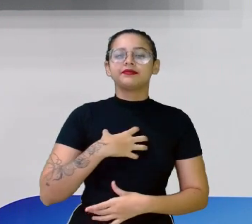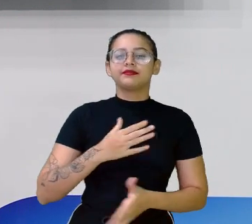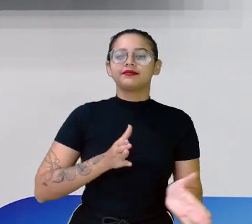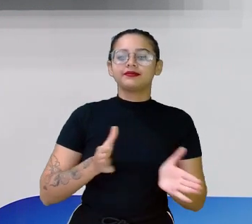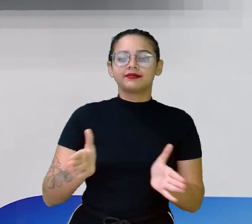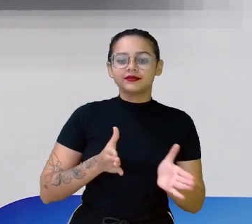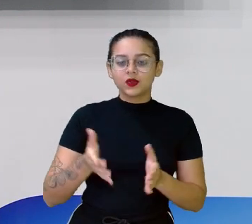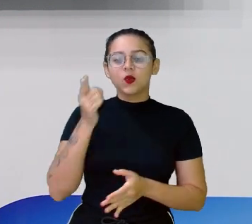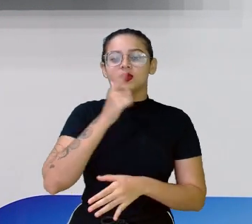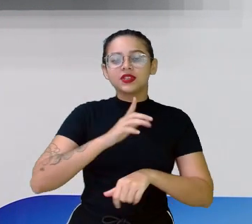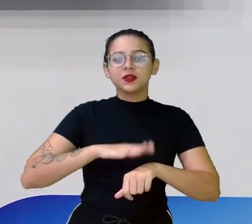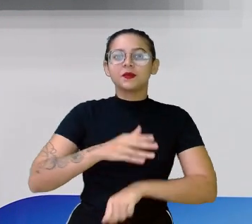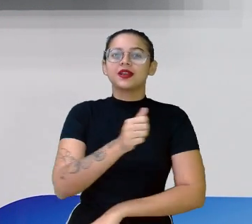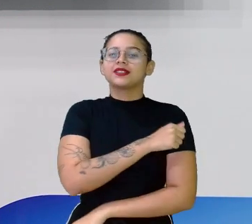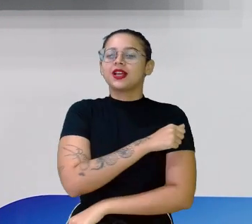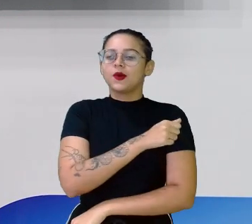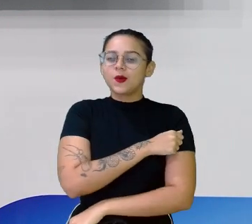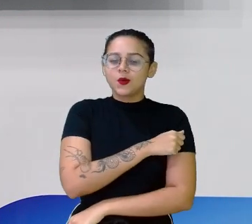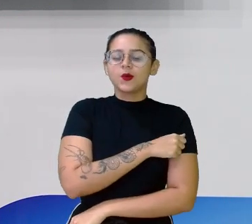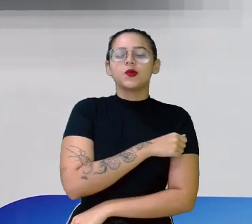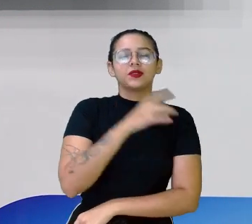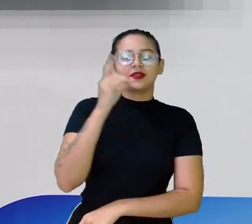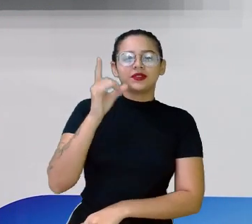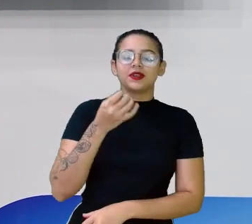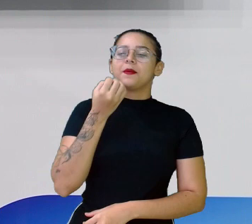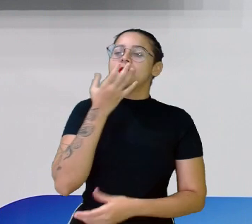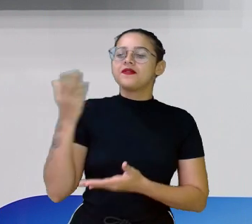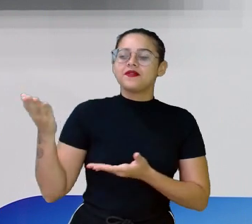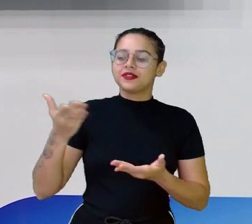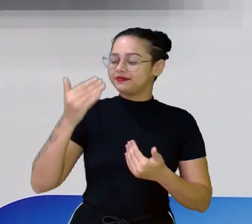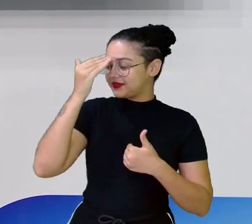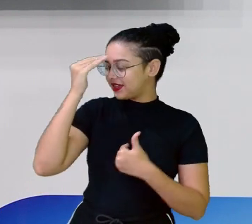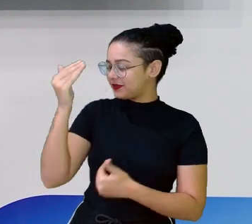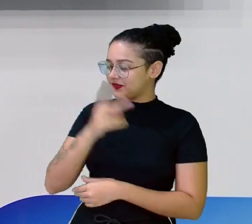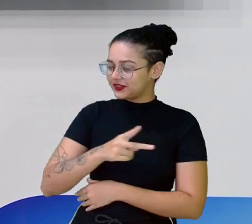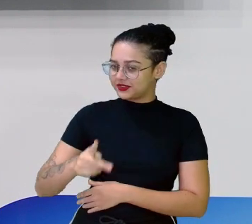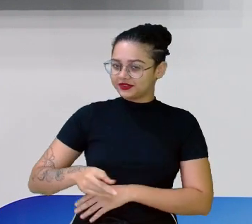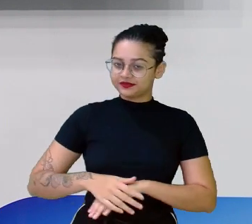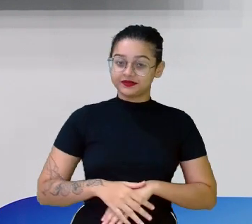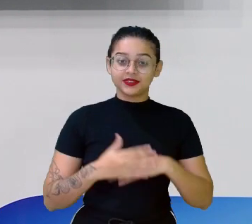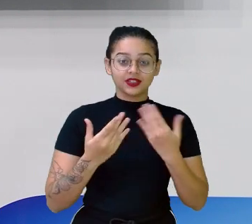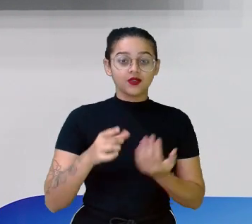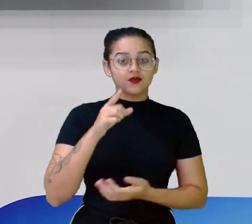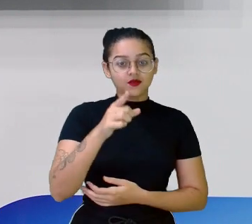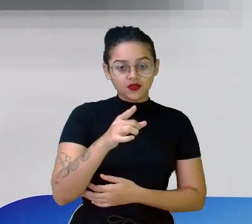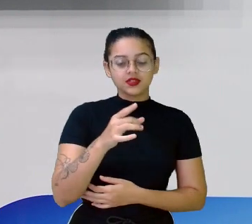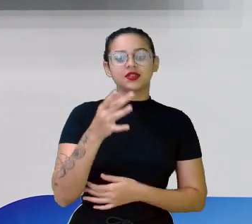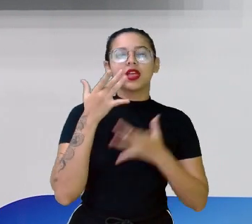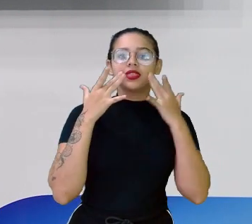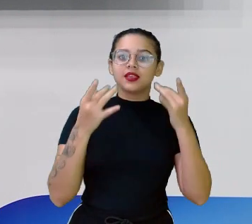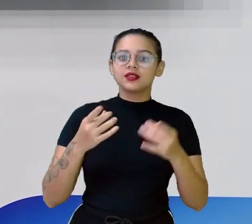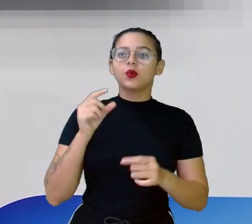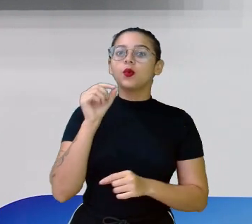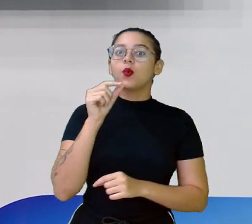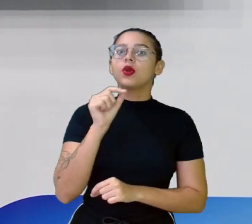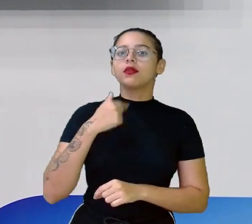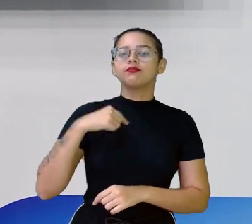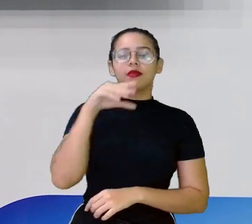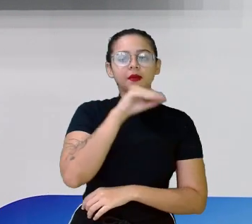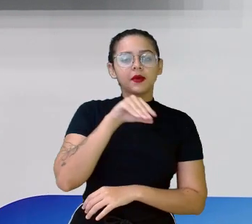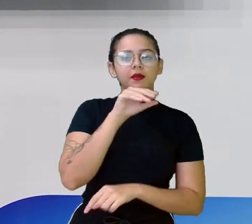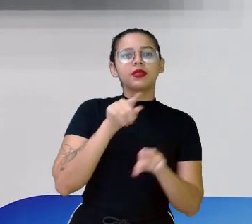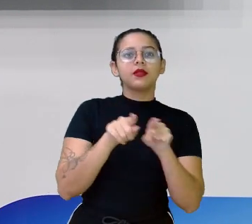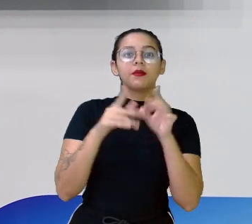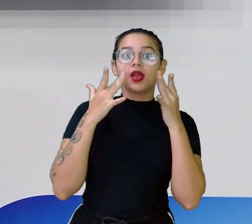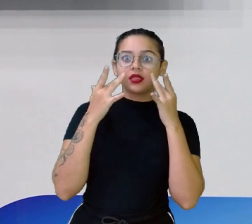de estudantes. Então, bem-vinda, Vitória. Bom demais ter você aqui. Você que está aí, que está prestando atenção no que eu estou falando, mas também está atento